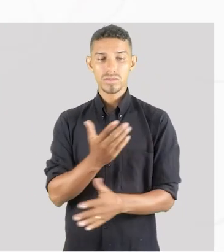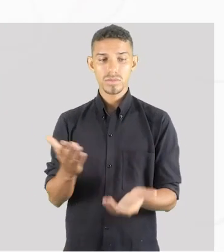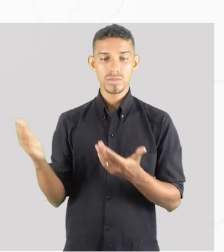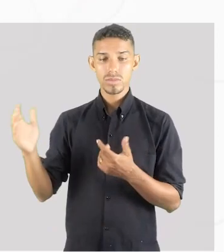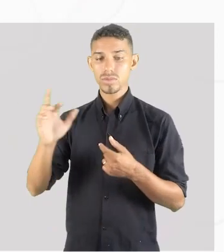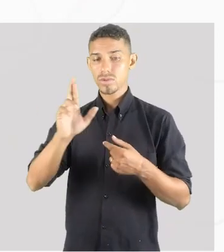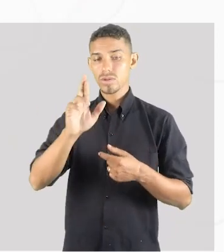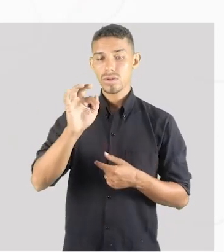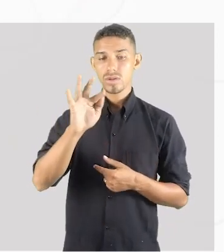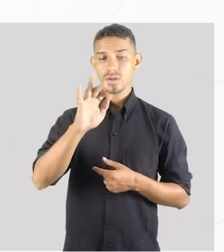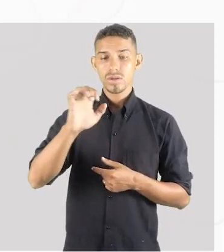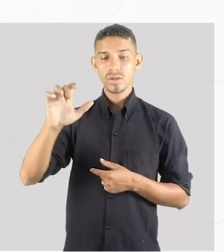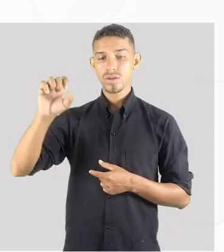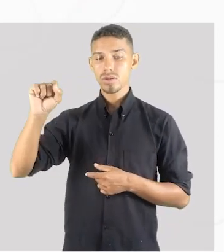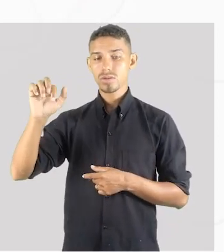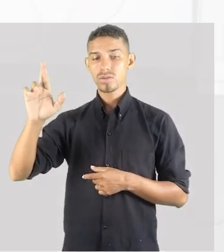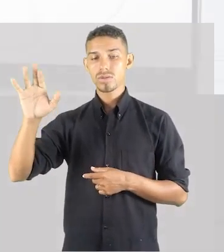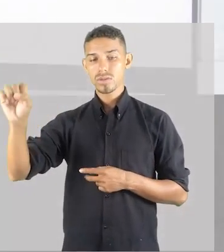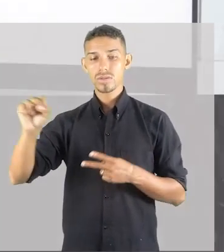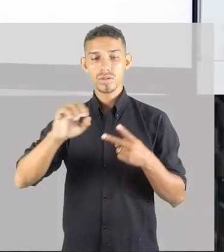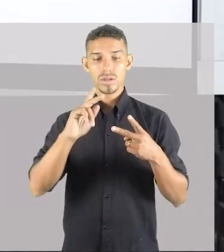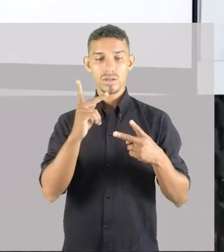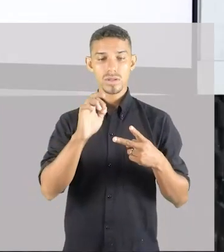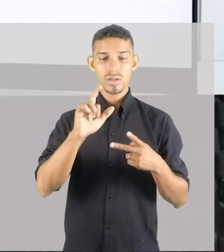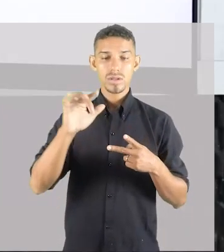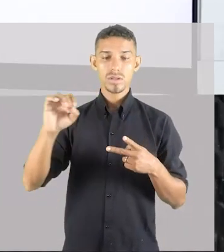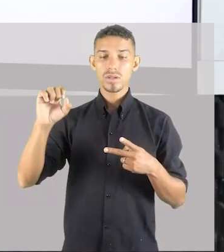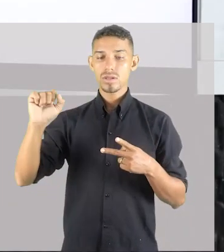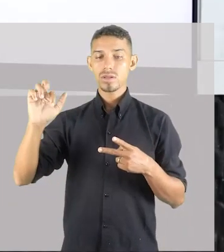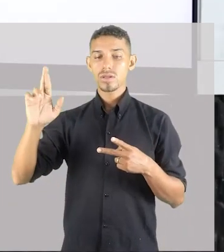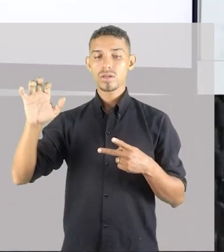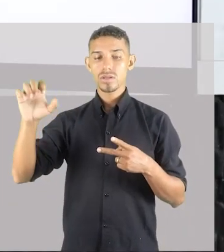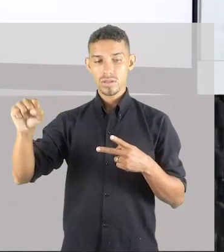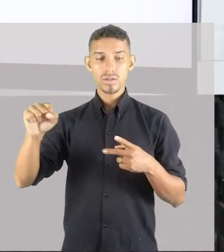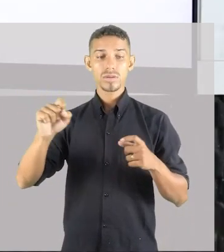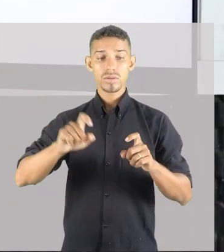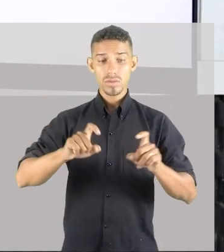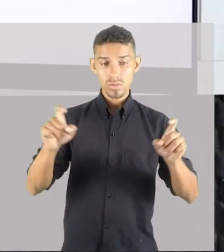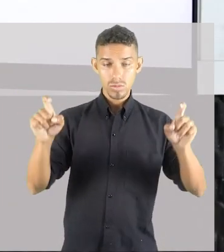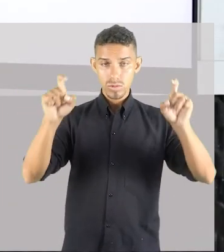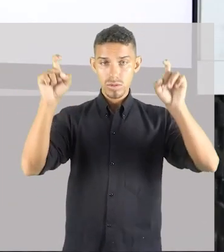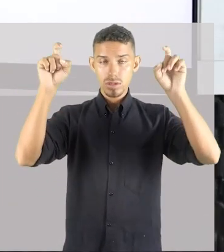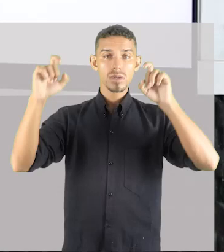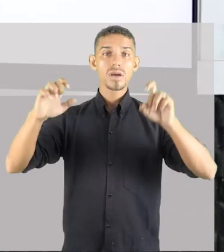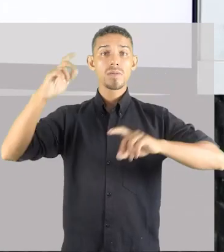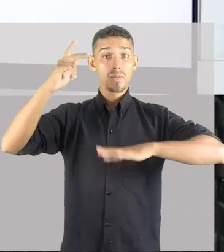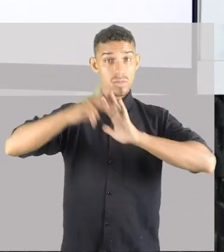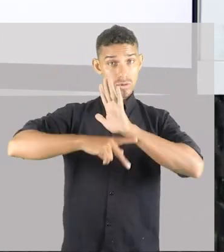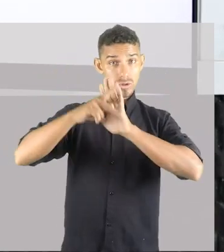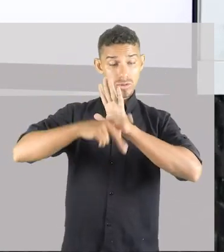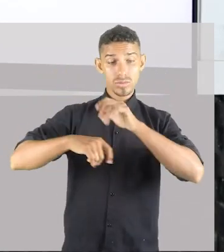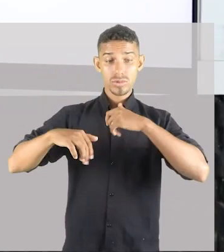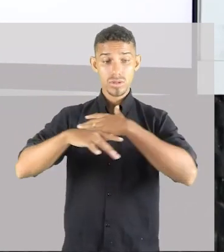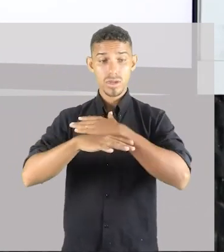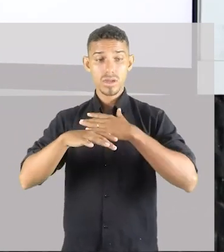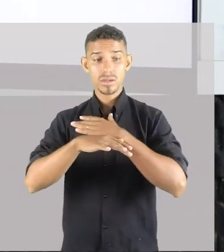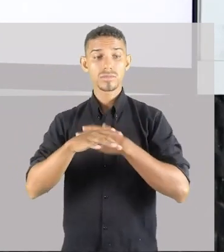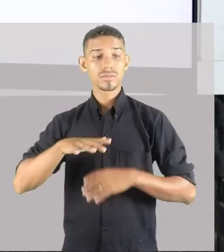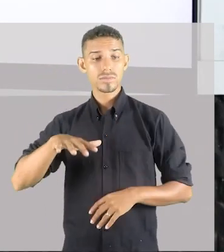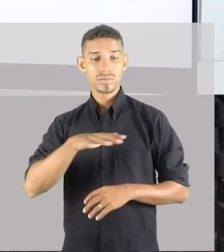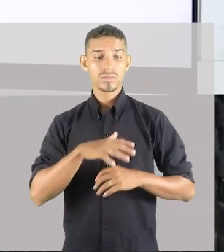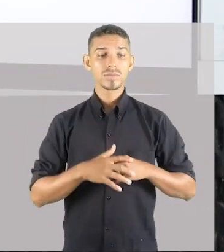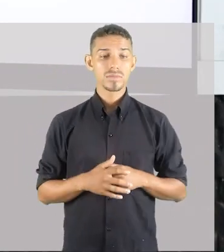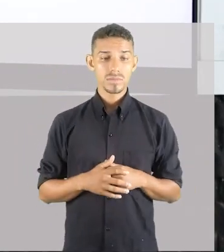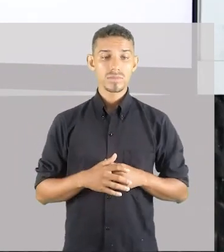o Rafael Soares e o Hélio Soares eles trabalham com murais mas também trabalham com projetos de grafites em áreas urbanas e